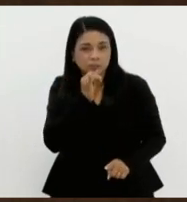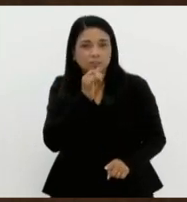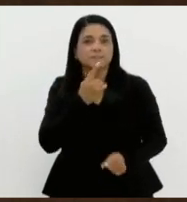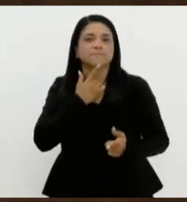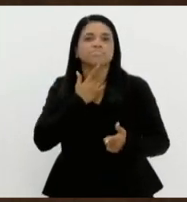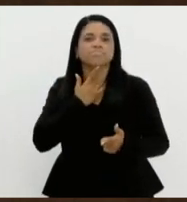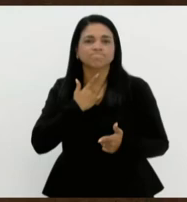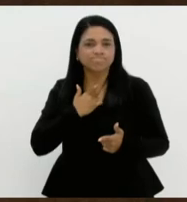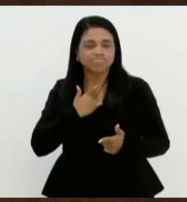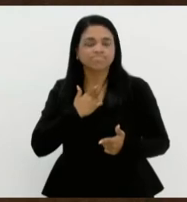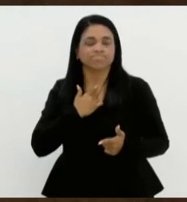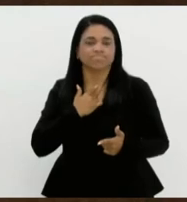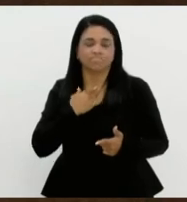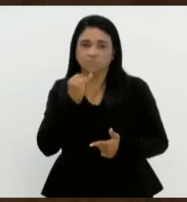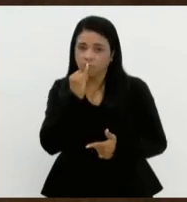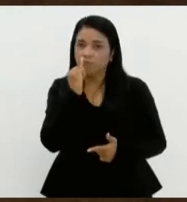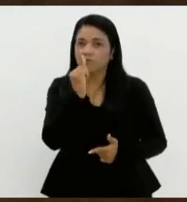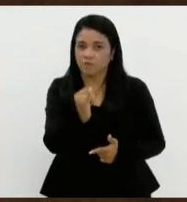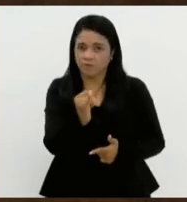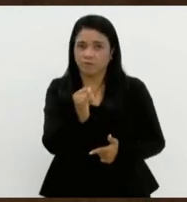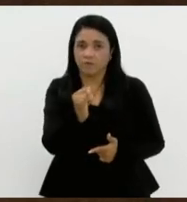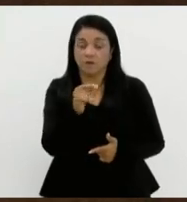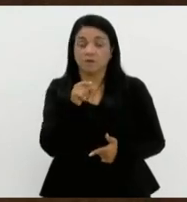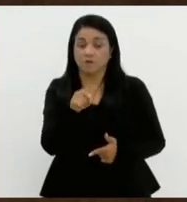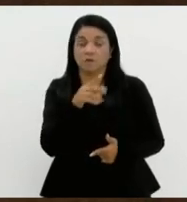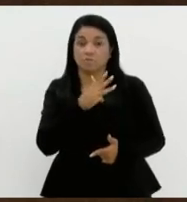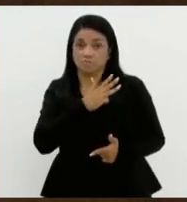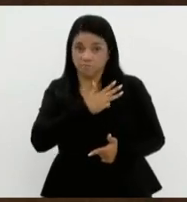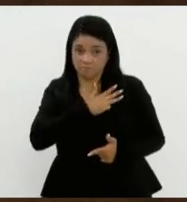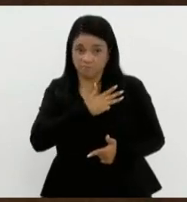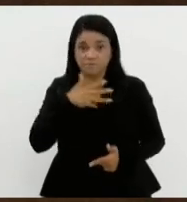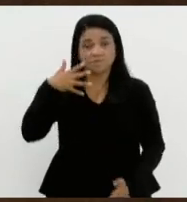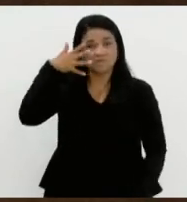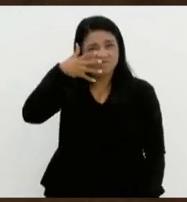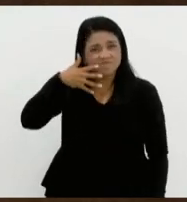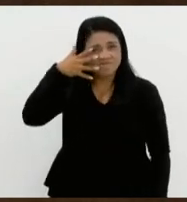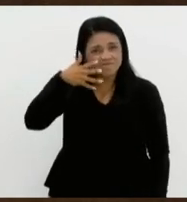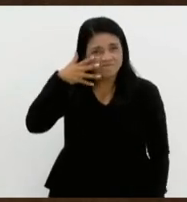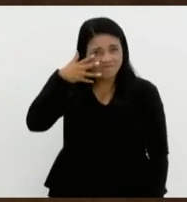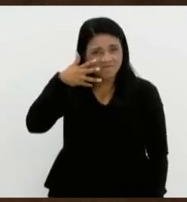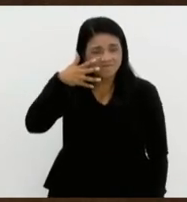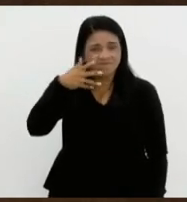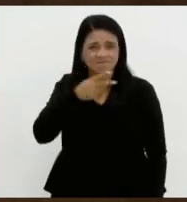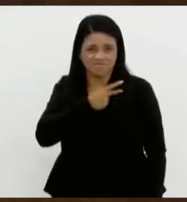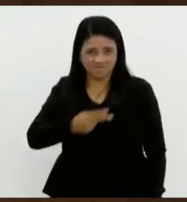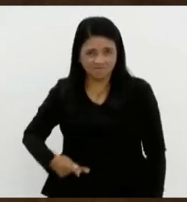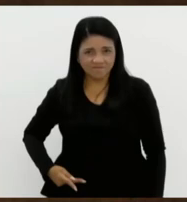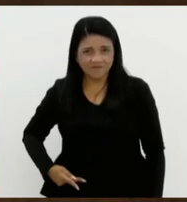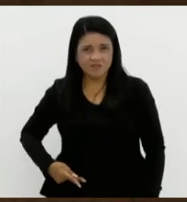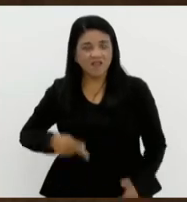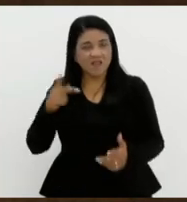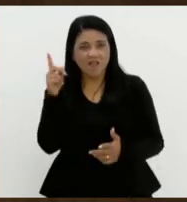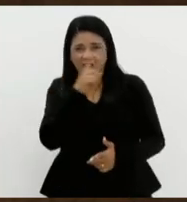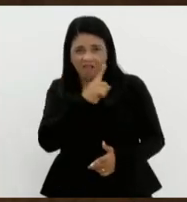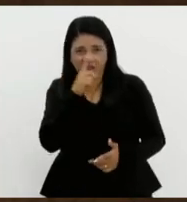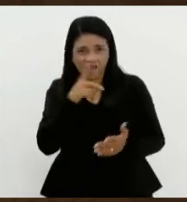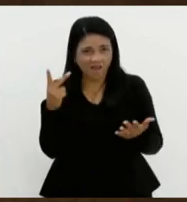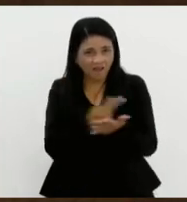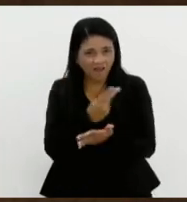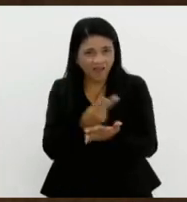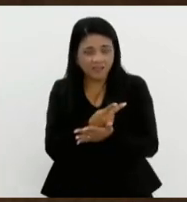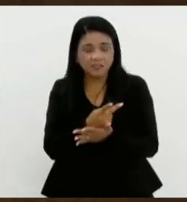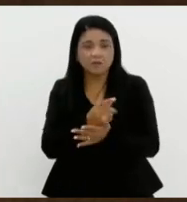desejo de que ele possa, ao se ver numa declaração errada, mudar sua opinião e